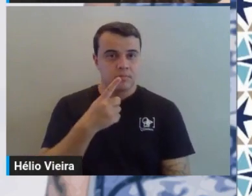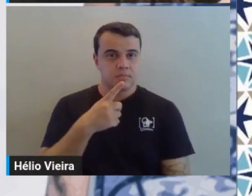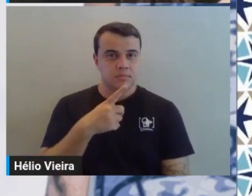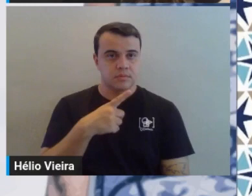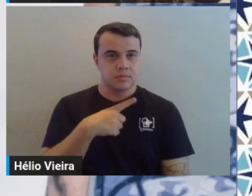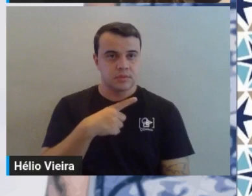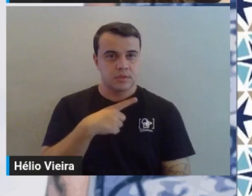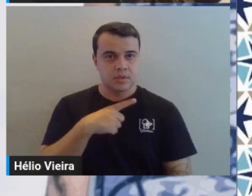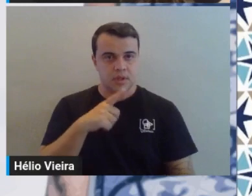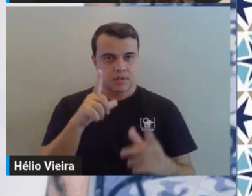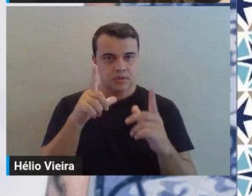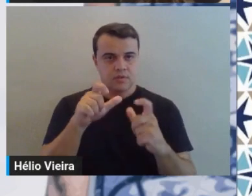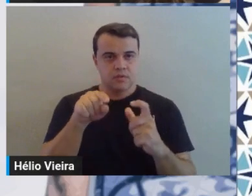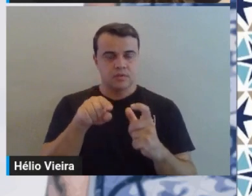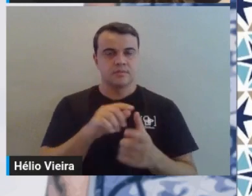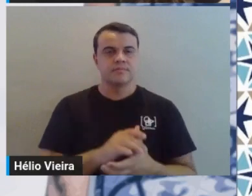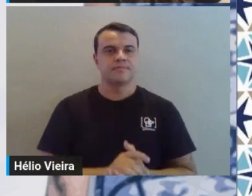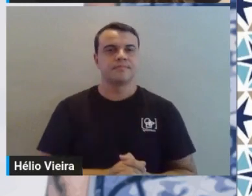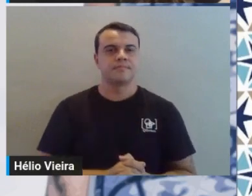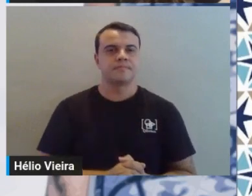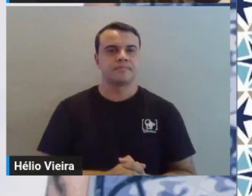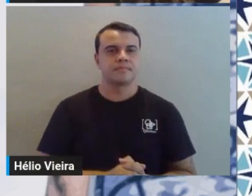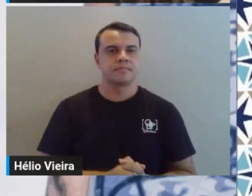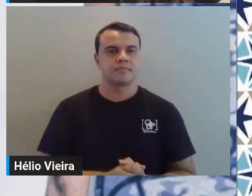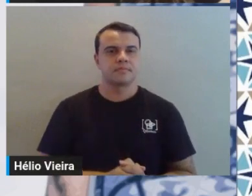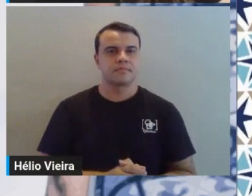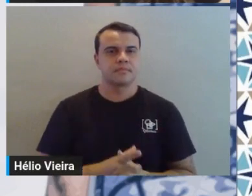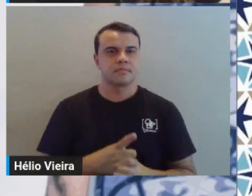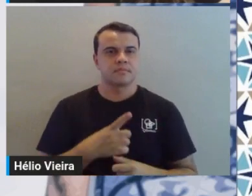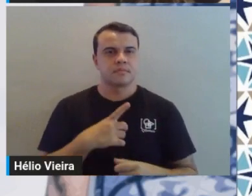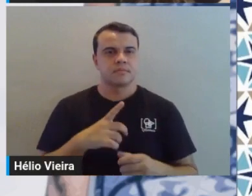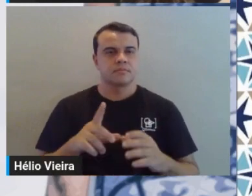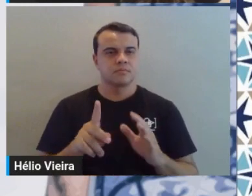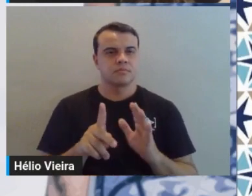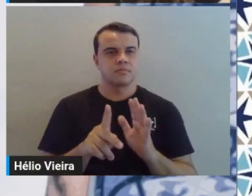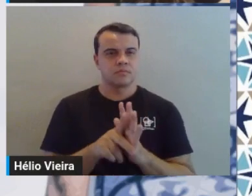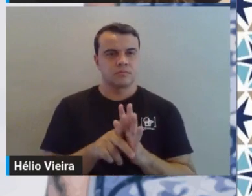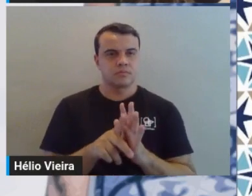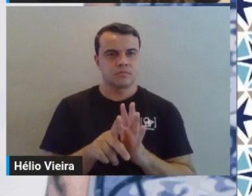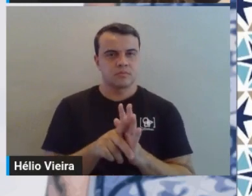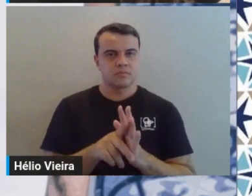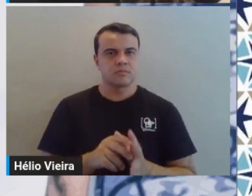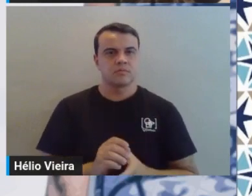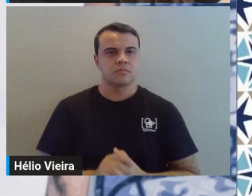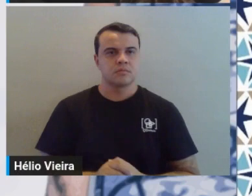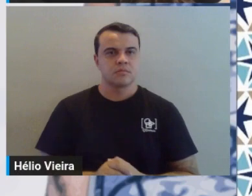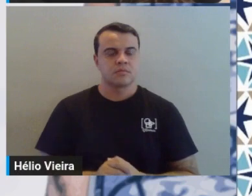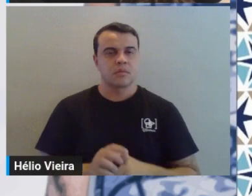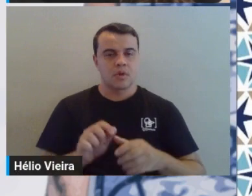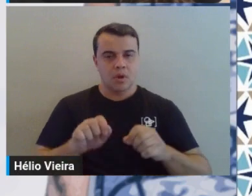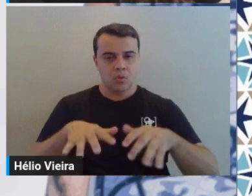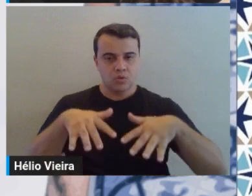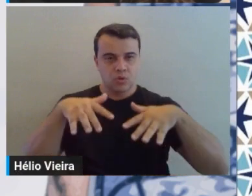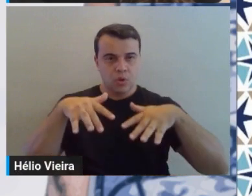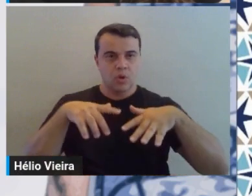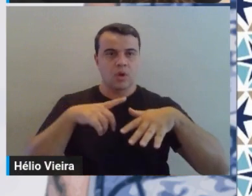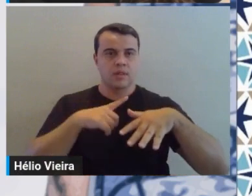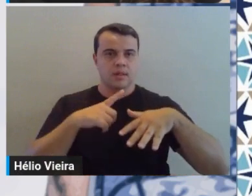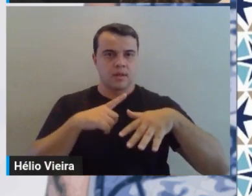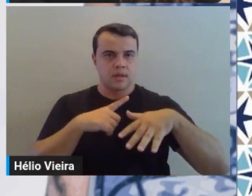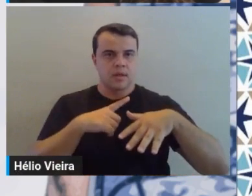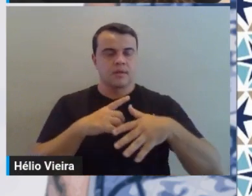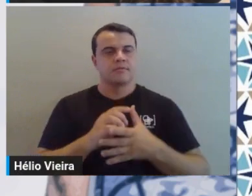nessa imagem, nós temos a parte onde tem, né, o auditório, onde tem